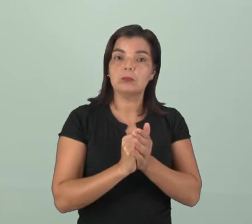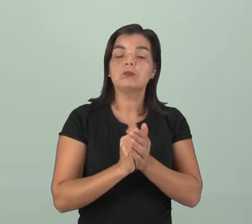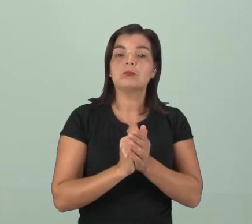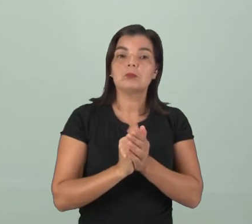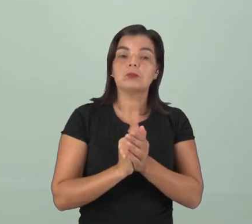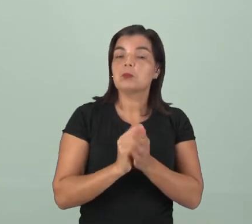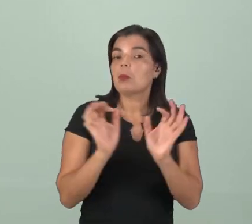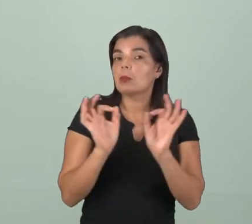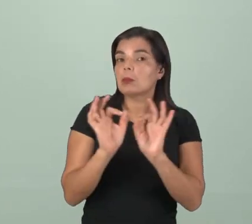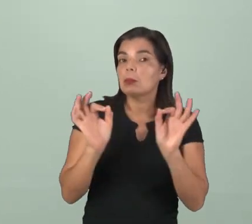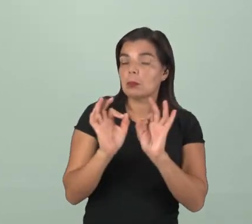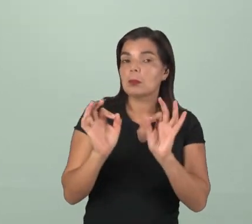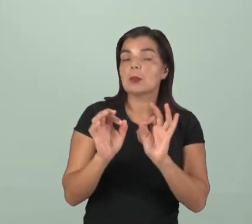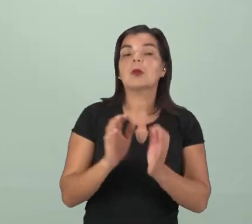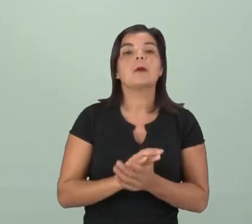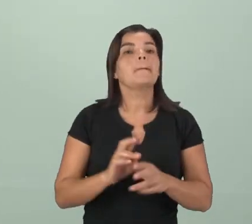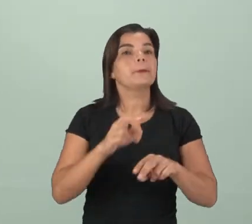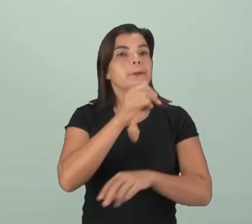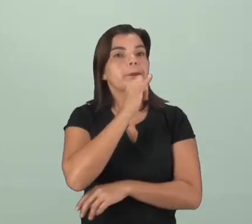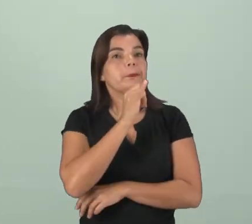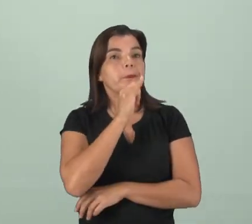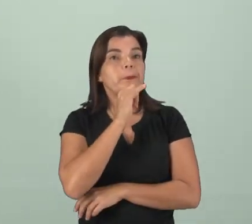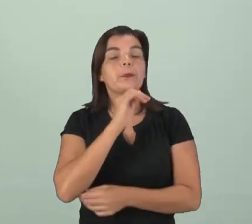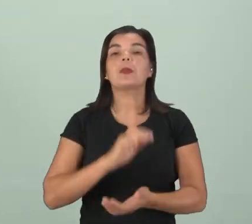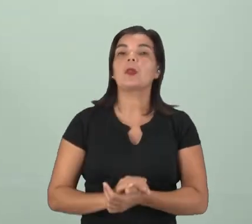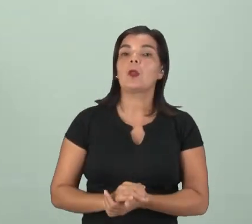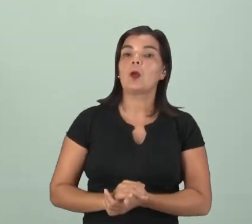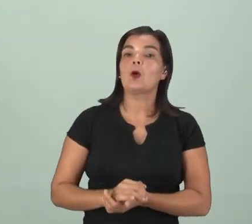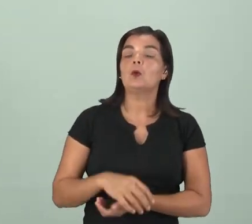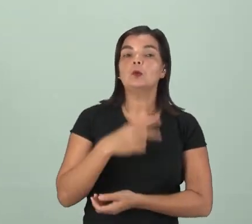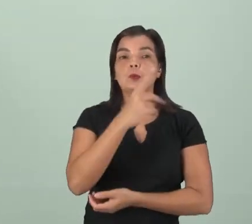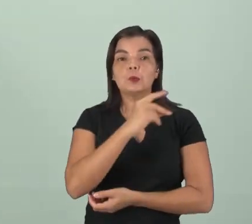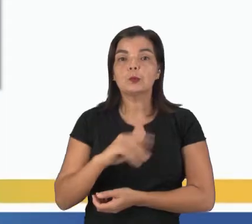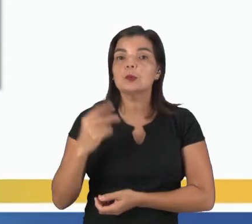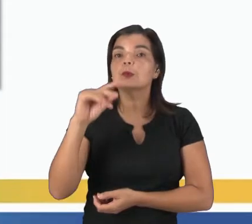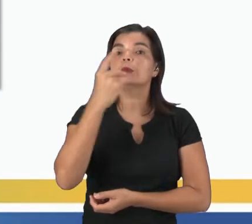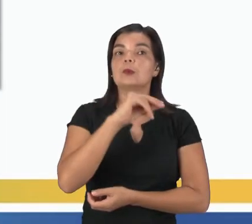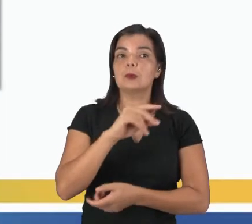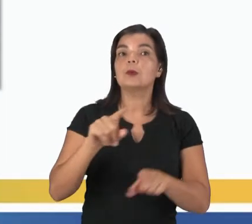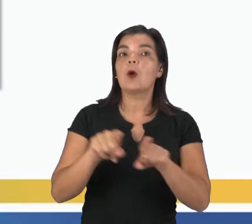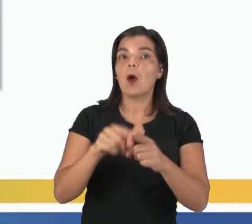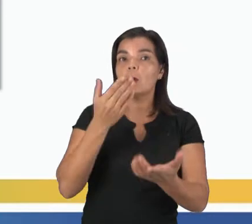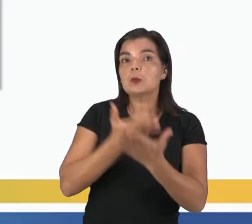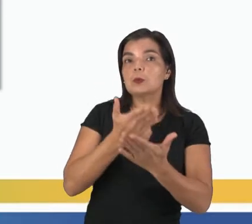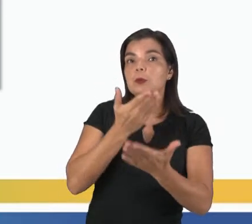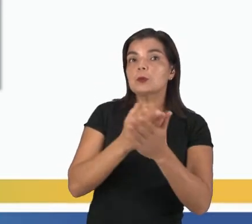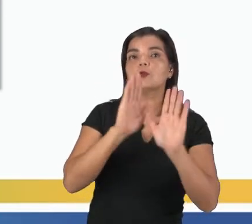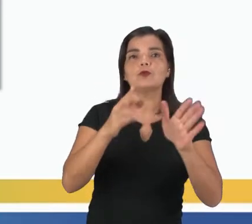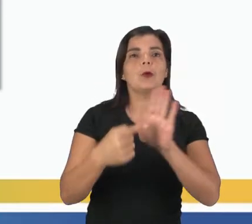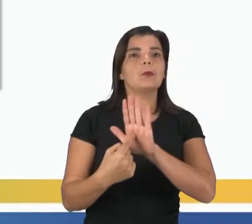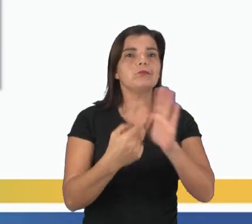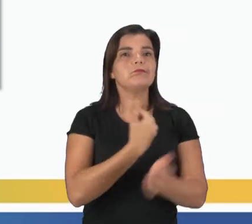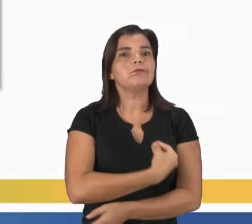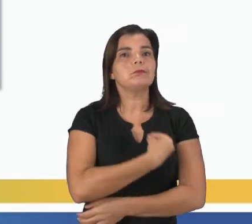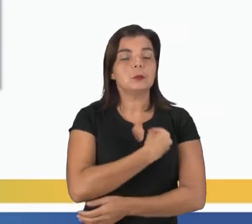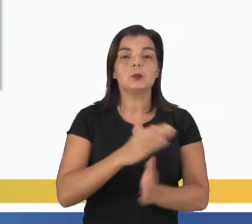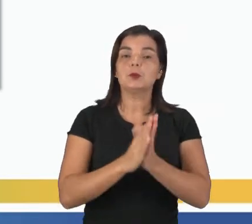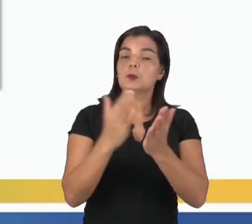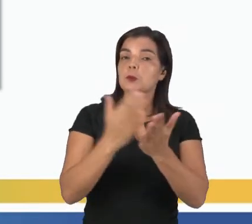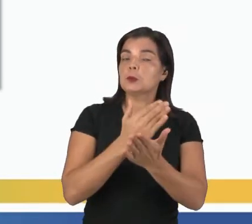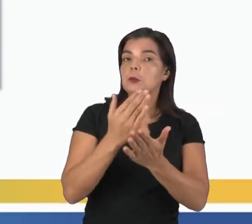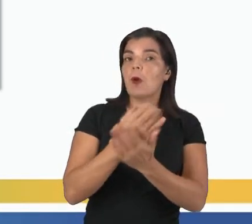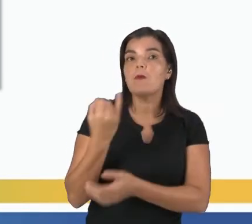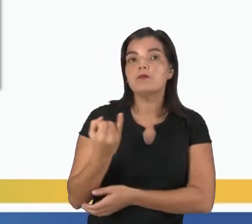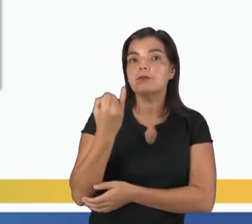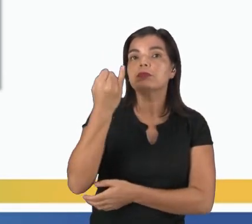suas tradições. Por exemplo, o candomblé, que nós já mencionamos aqui. Há estudos que já indicam a existência de cadernos